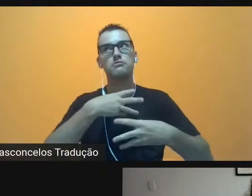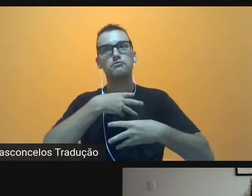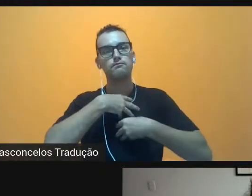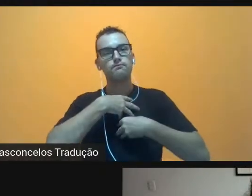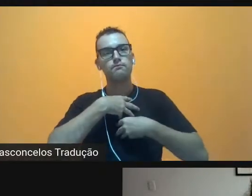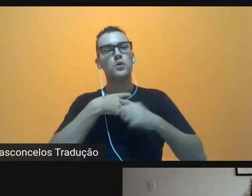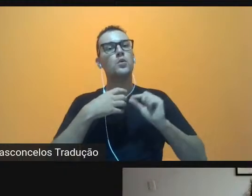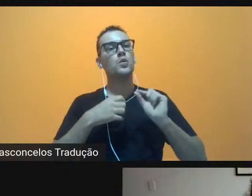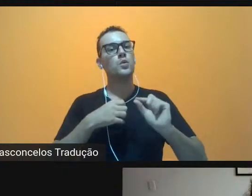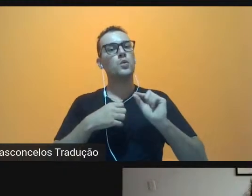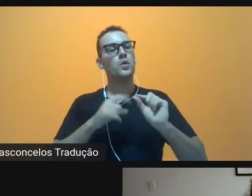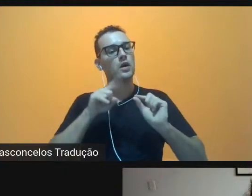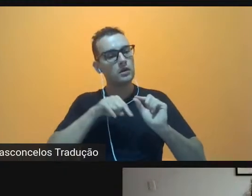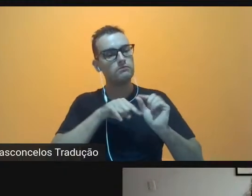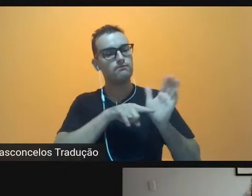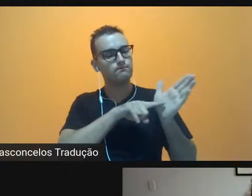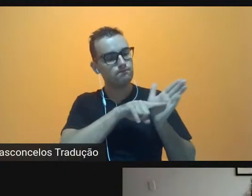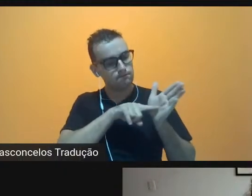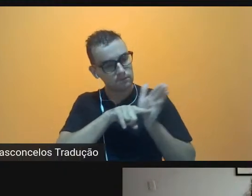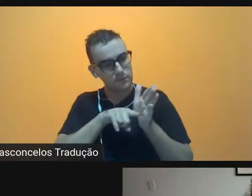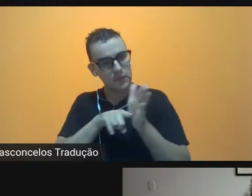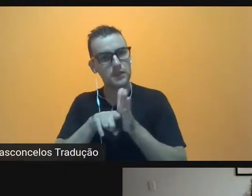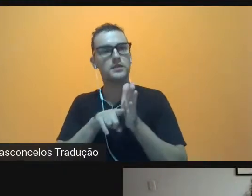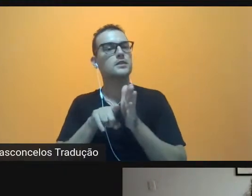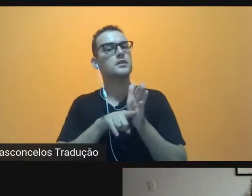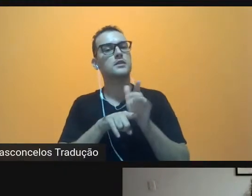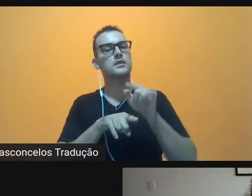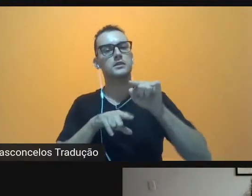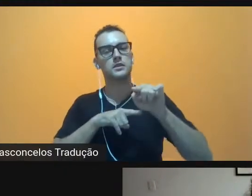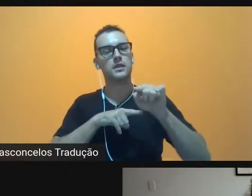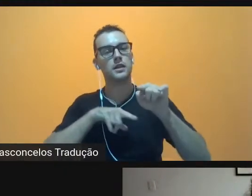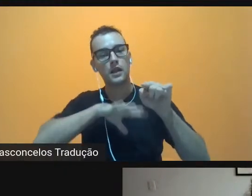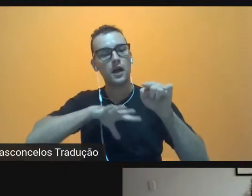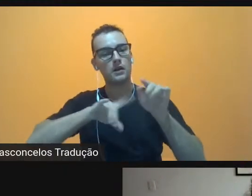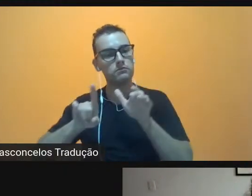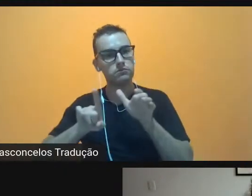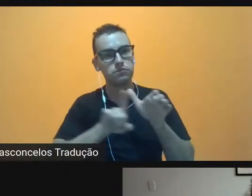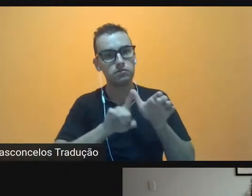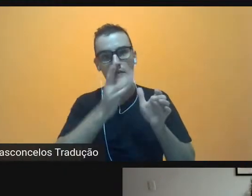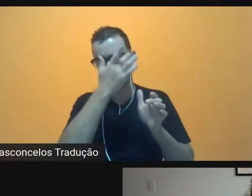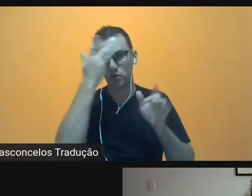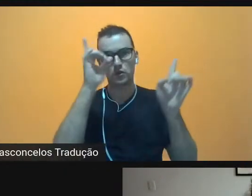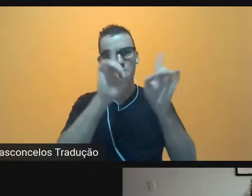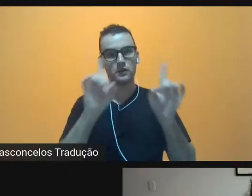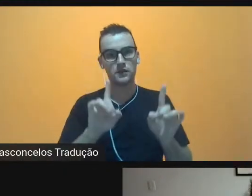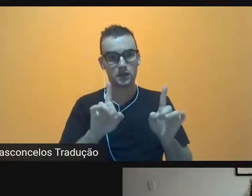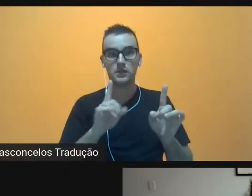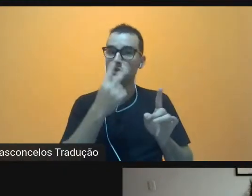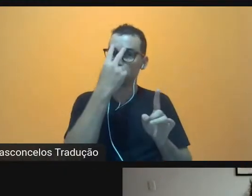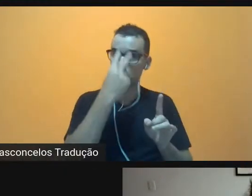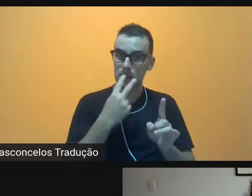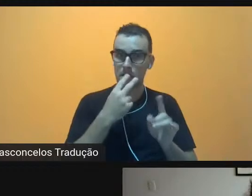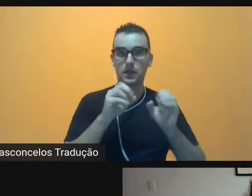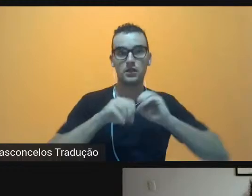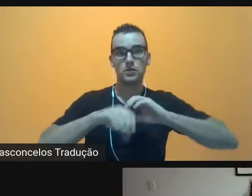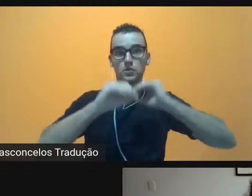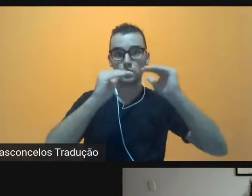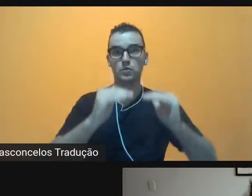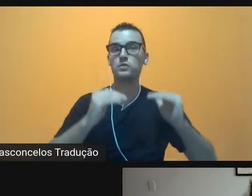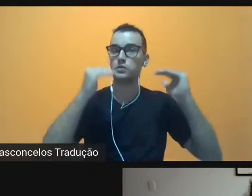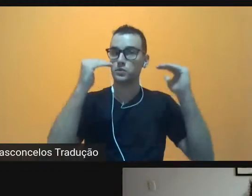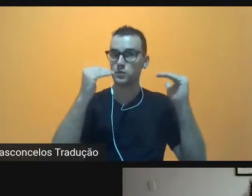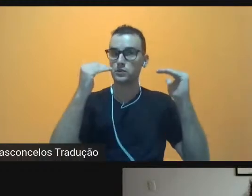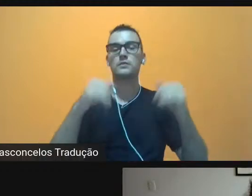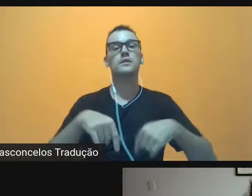trabalhos envolvendo esse processo, né, de inclusão da pessoa com deficiência visual no ensino superior, né,